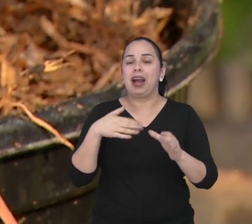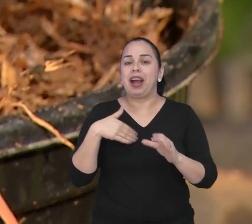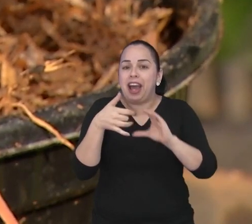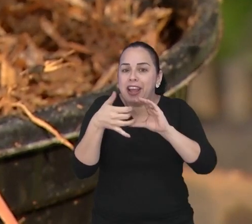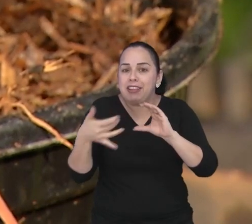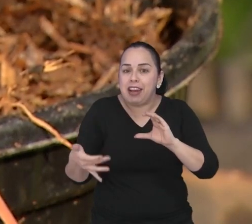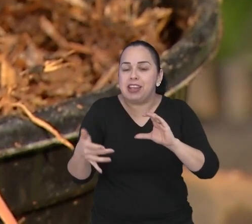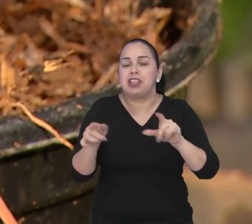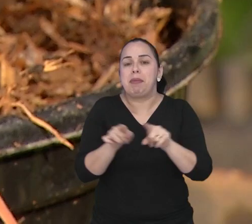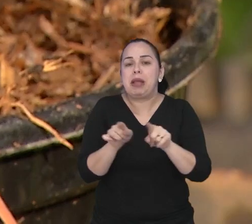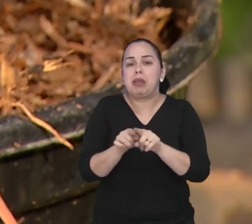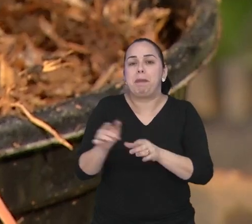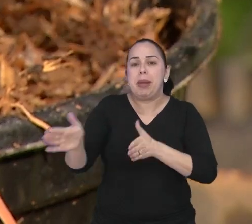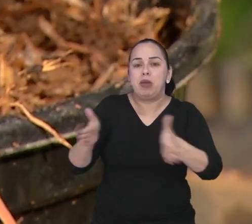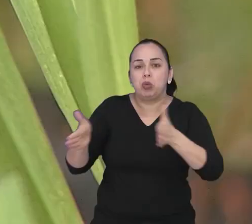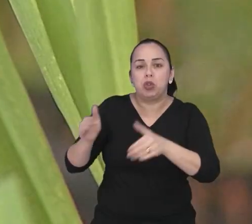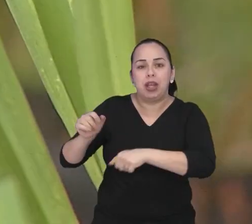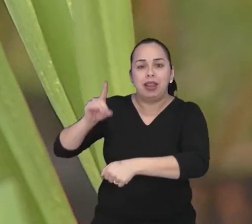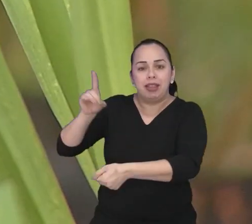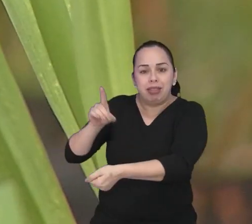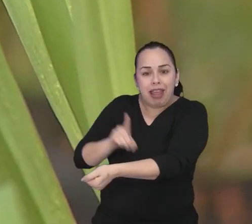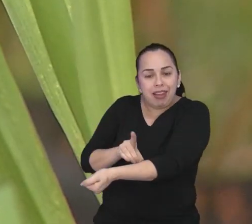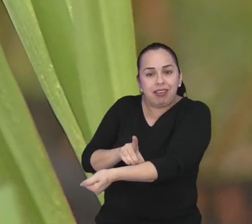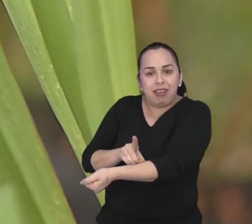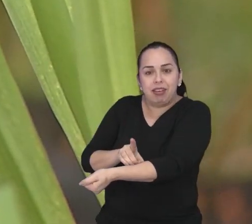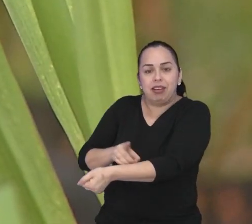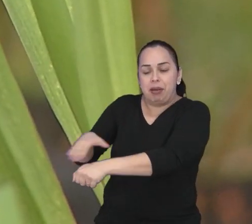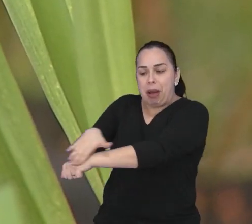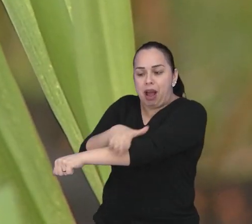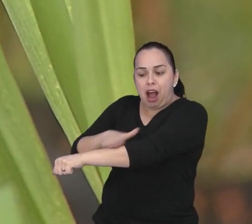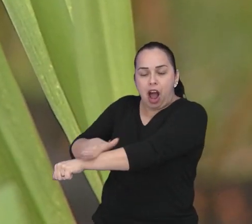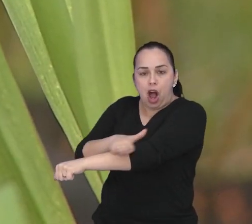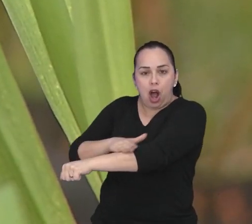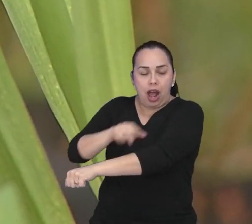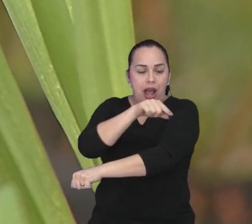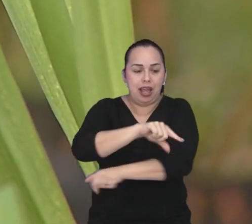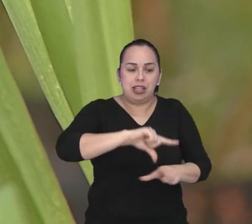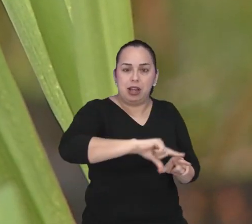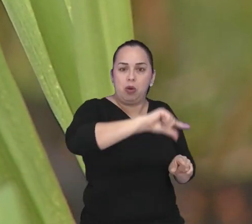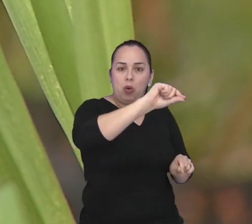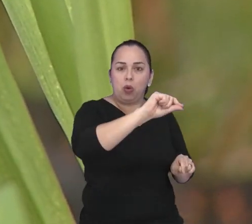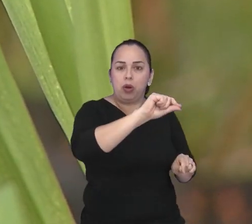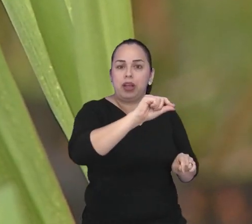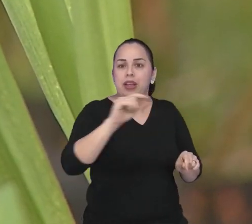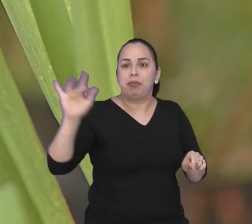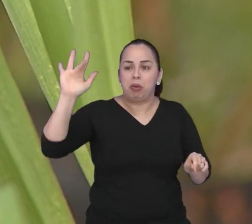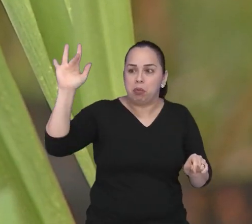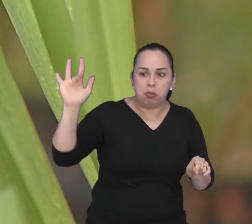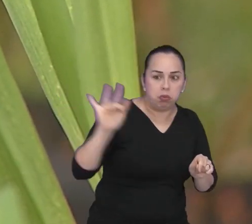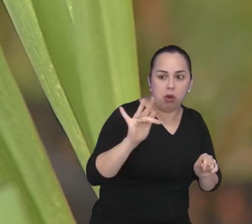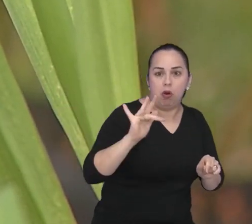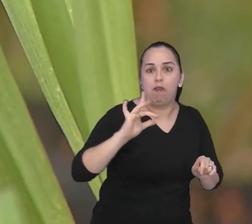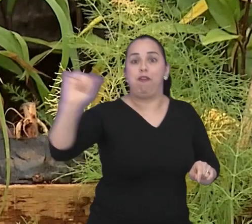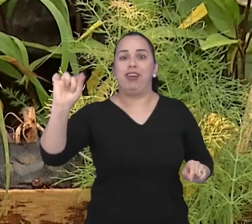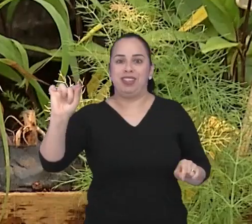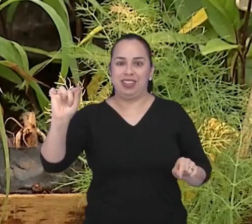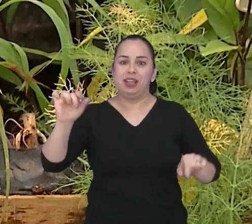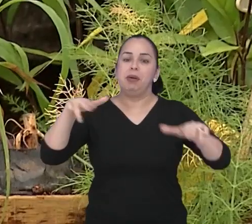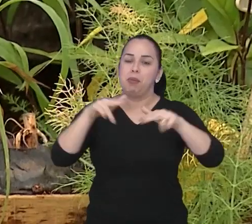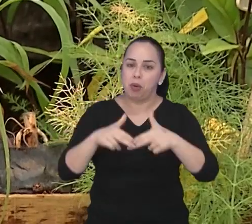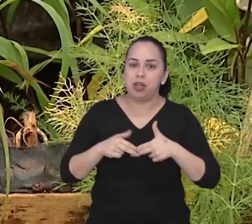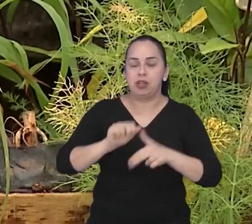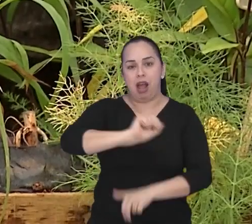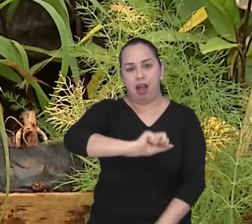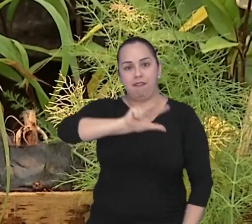de repelente nas epidemias de dengue, a planta ganhou fama como um possível inibidor do mosquito Aedes aegypti.